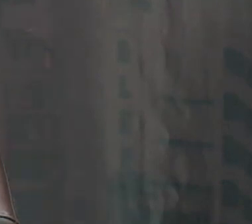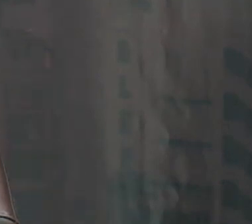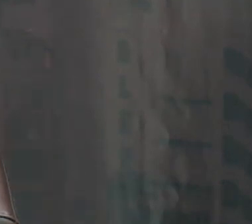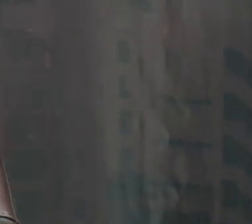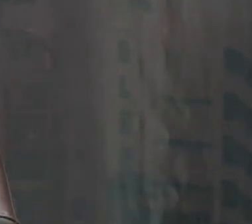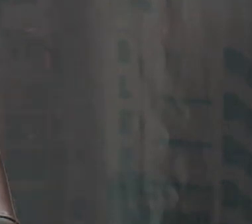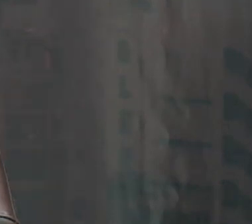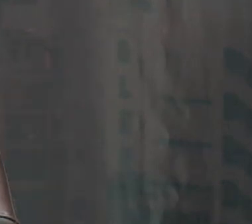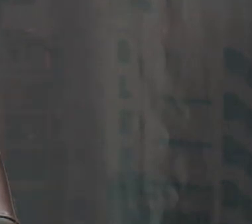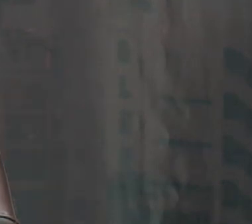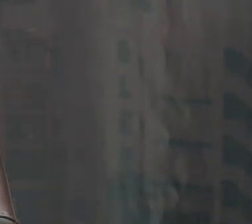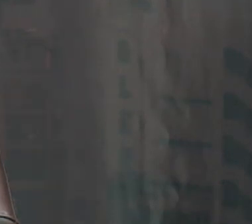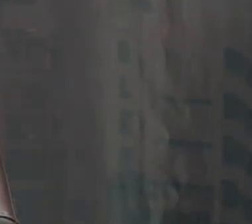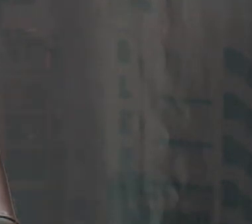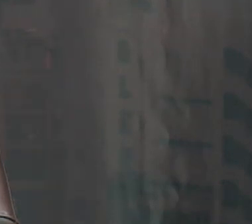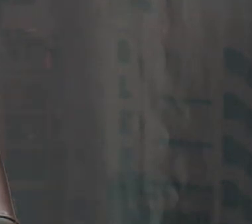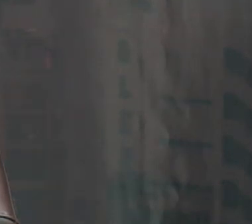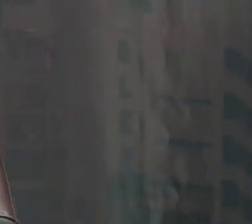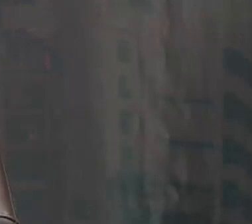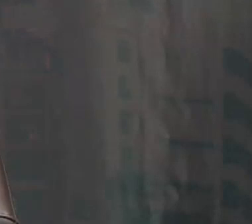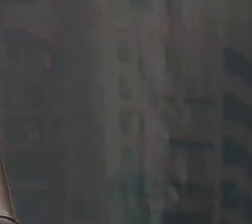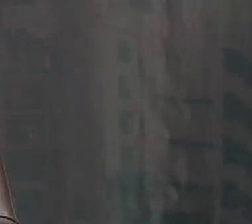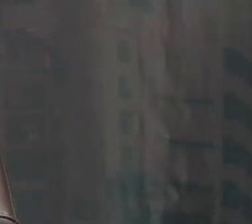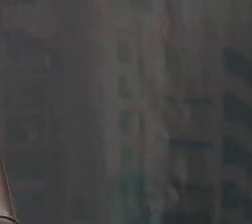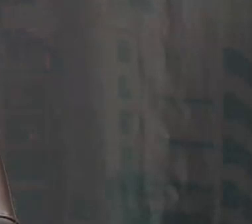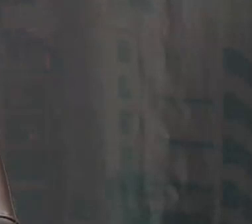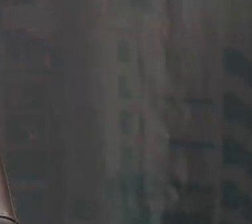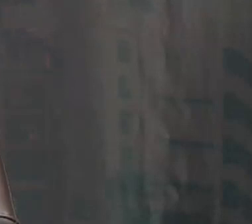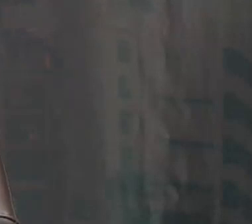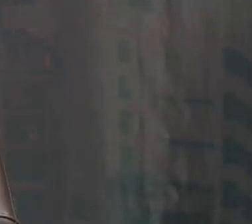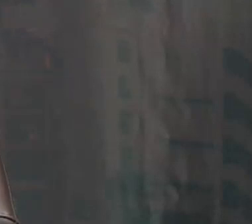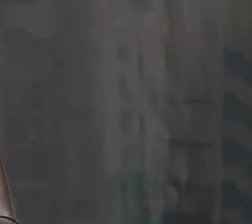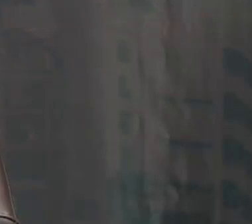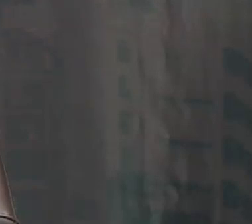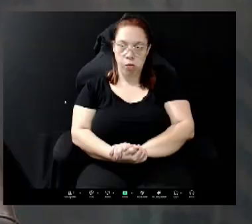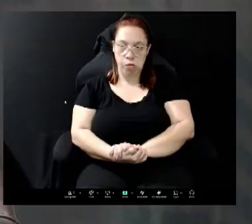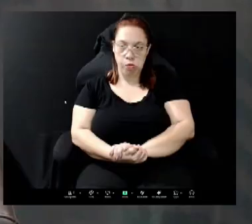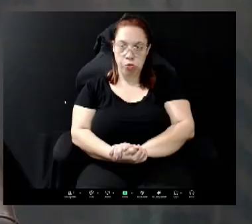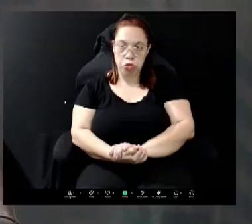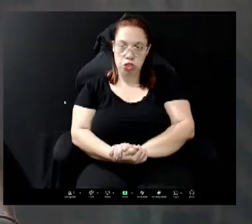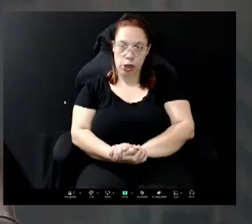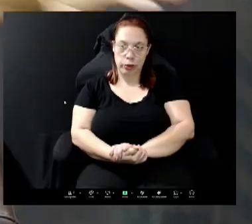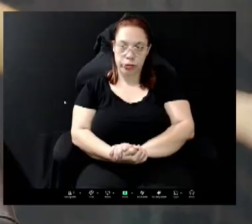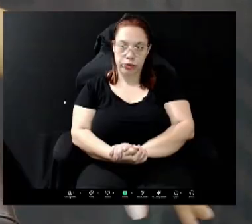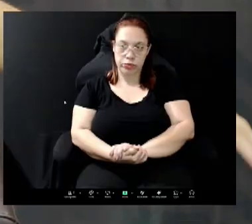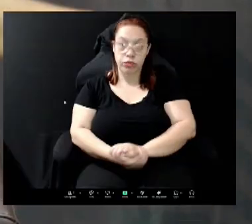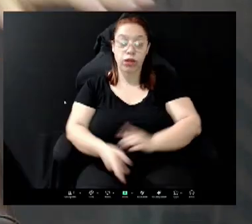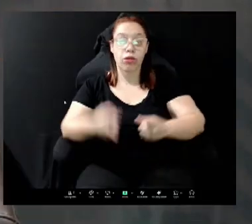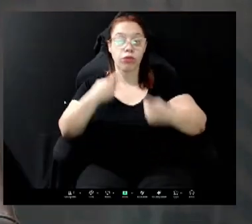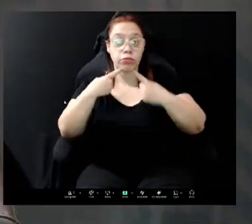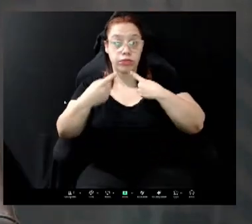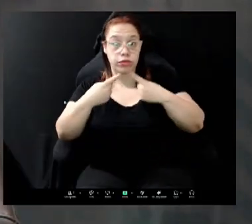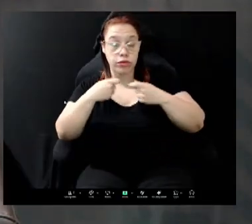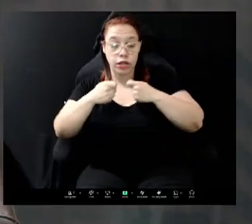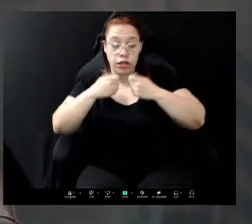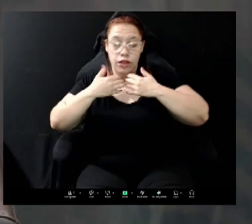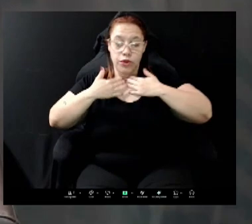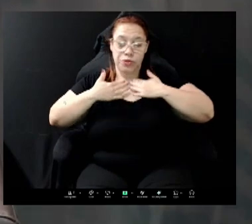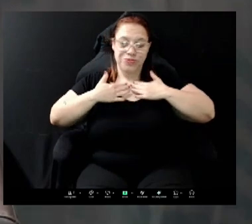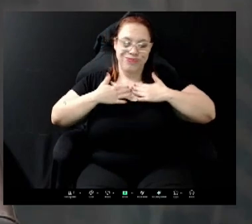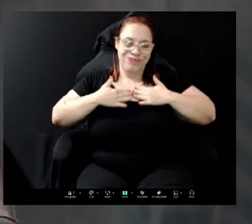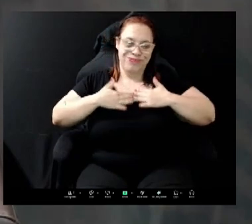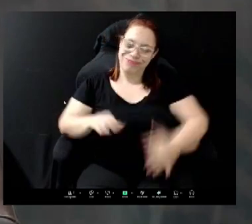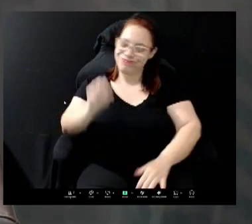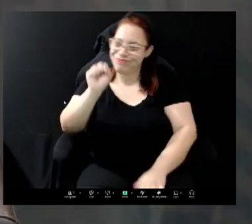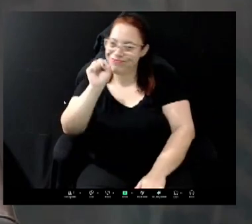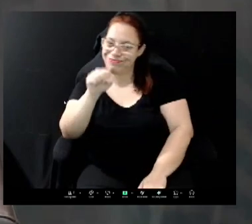pessoa à vontade, houve uma conexão empática, e aí sim, né, o entrevistado, relaxei, agora sim, alguém